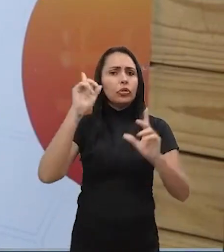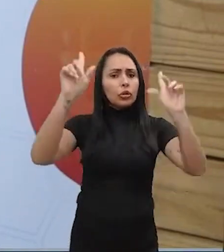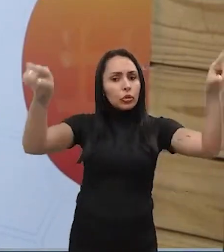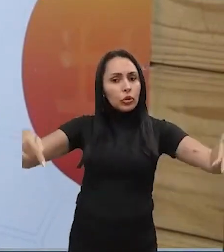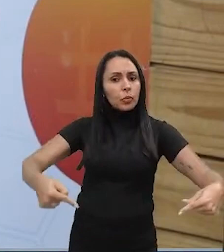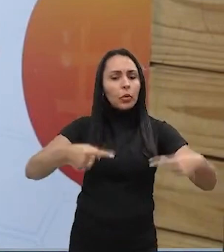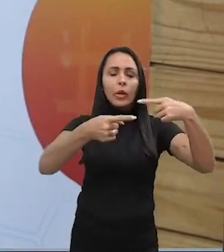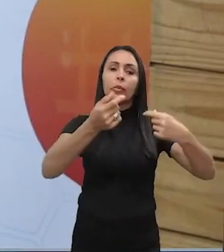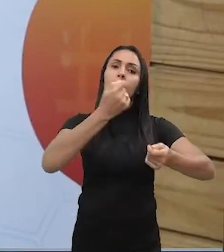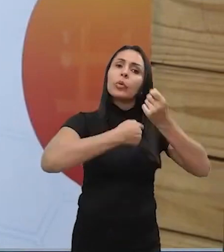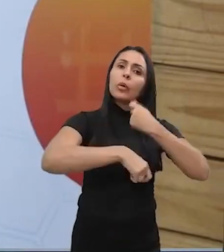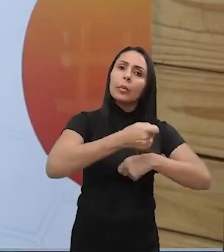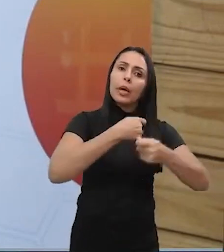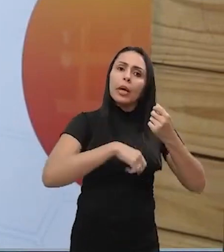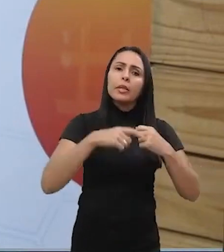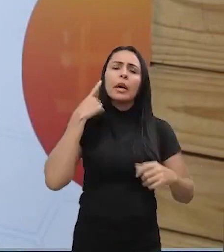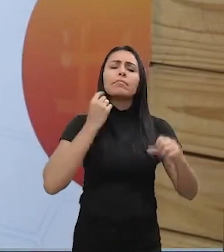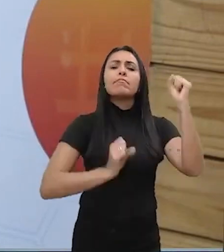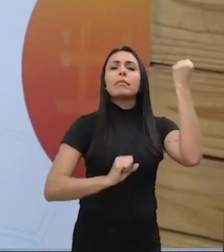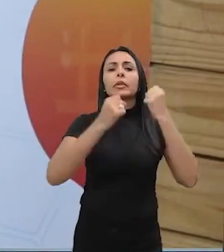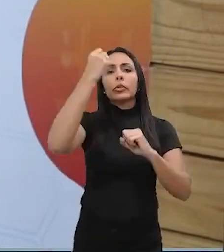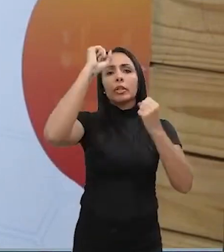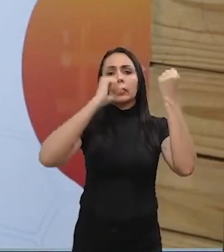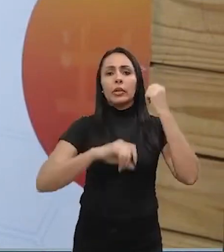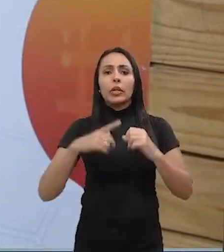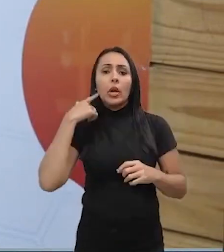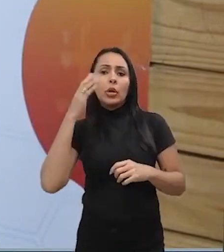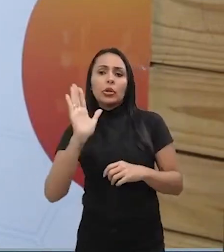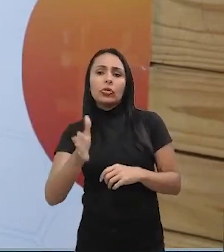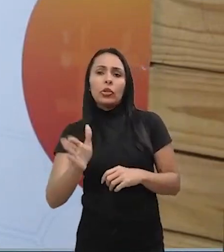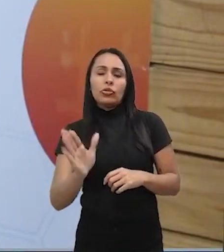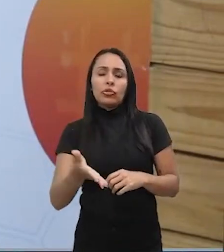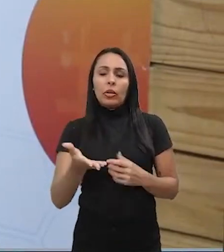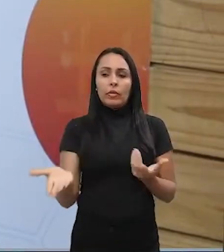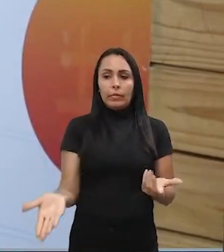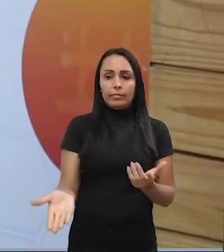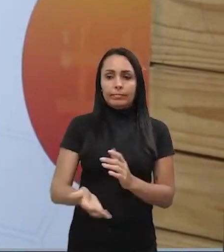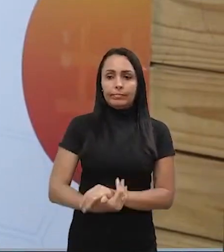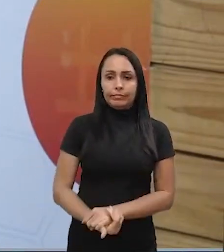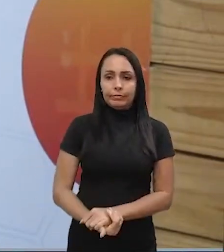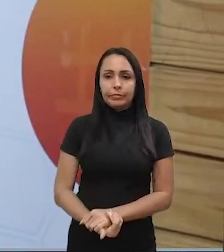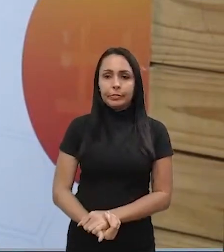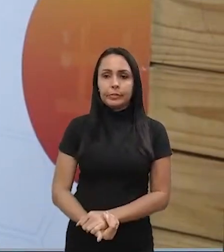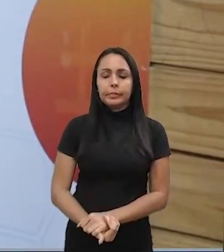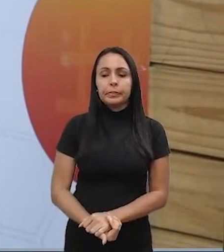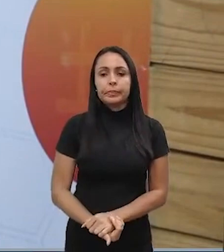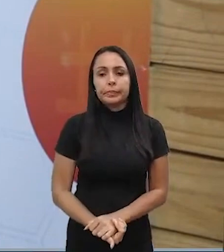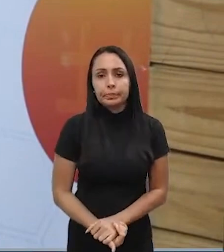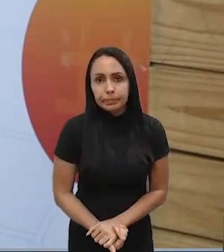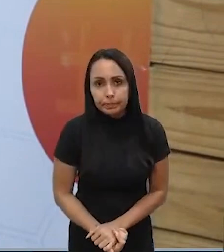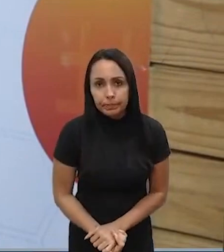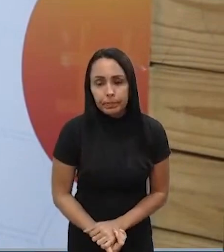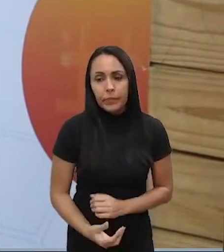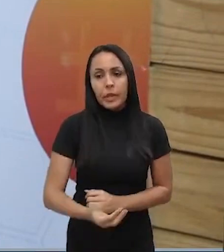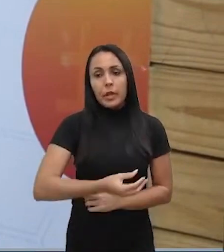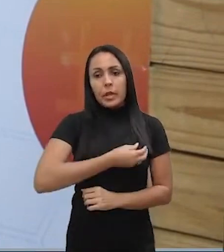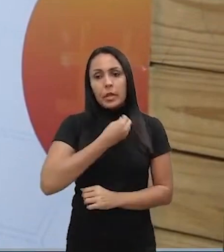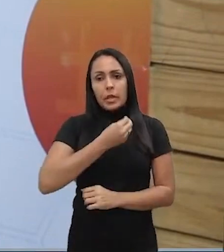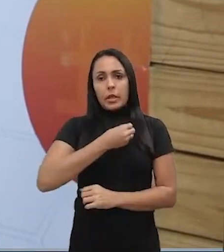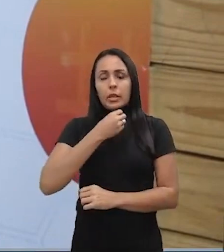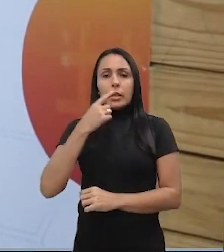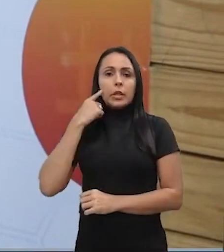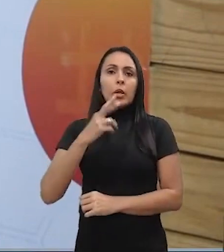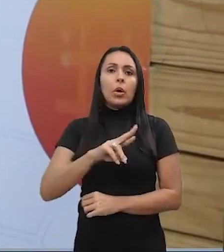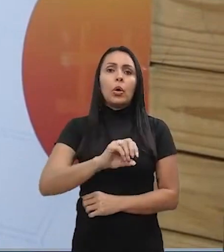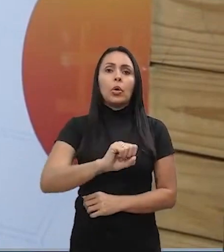para comercializar, industrializar aquilo que nós já estávamos plantando, tá bom? Existe um autor que é chamado